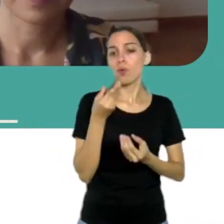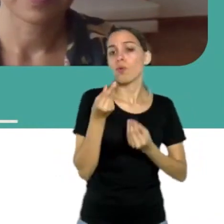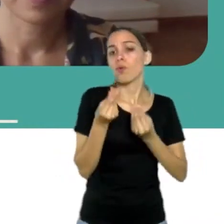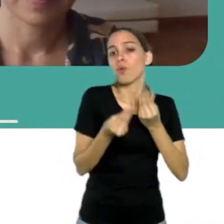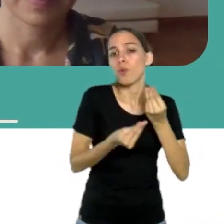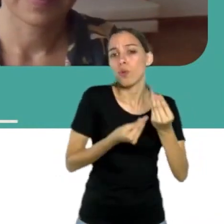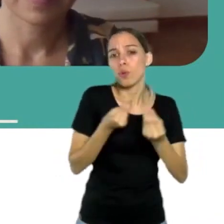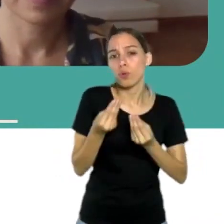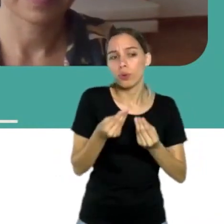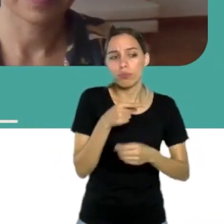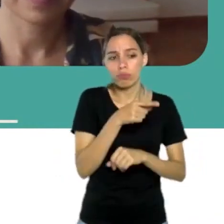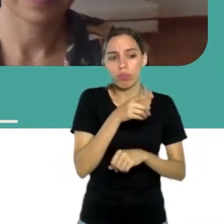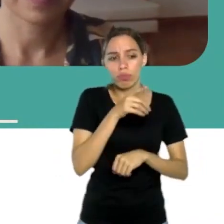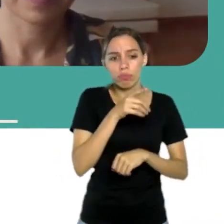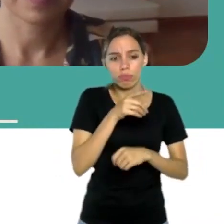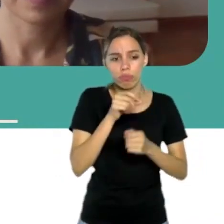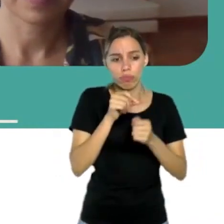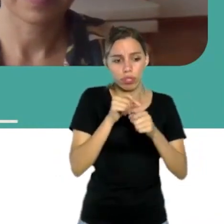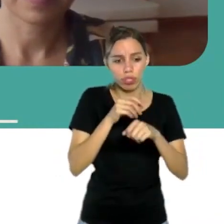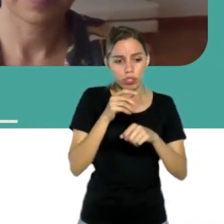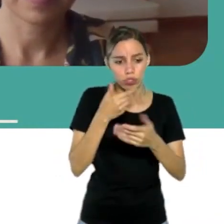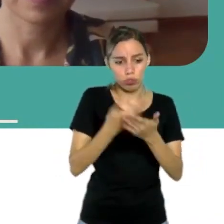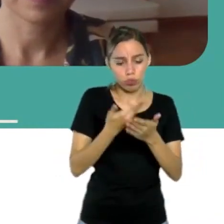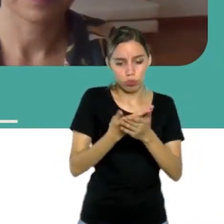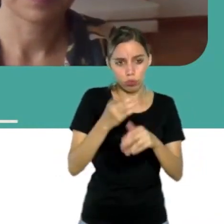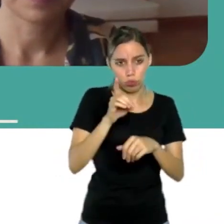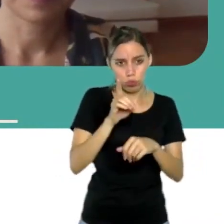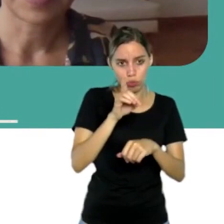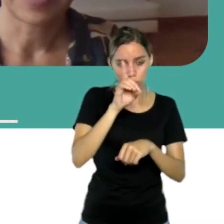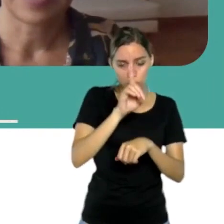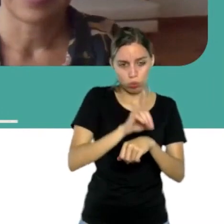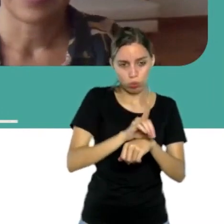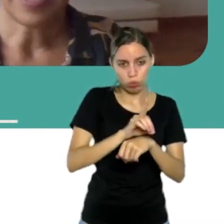fazendo doutorado, esse lugar da poesia.